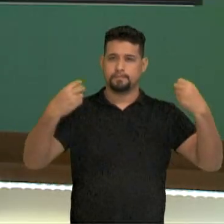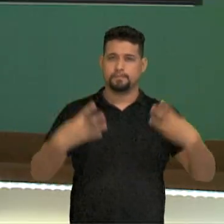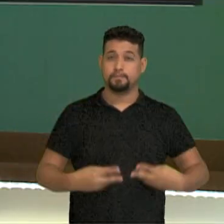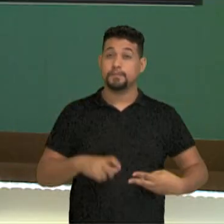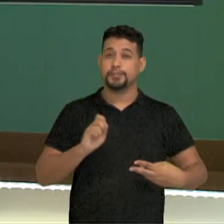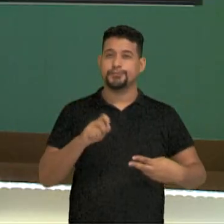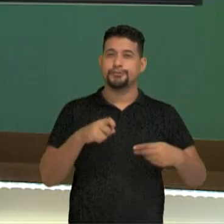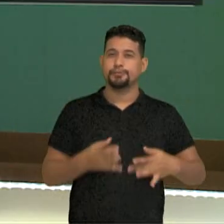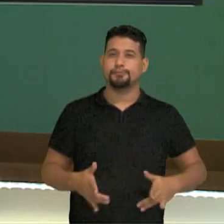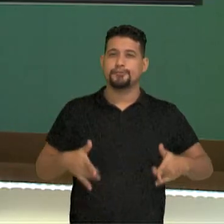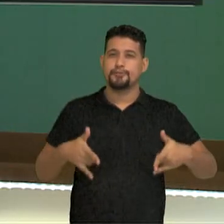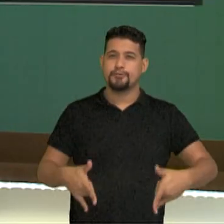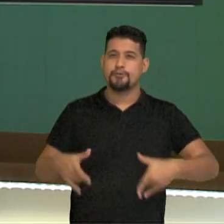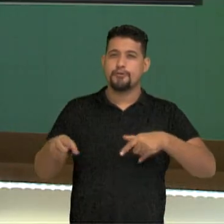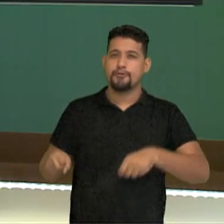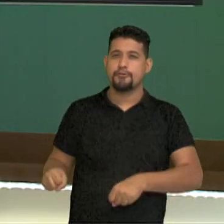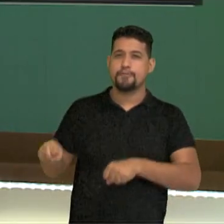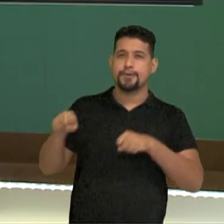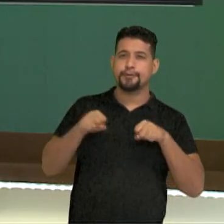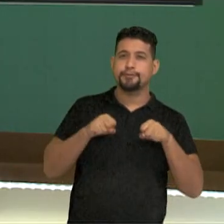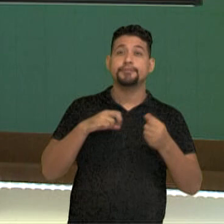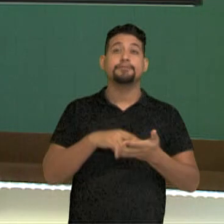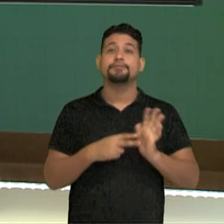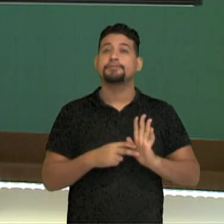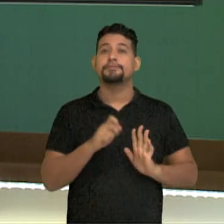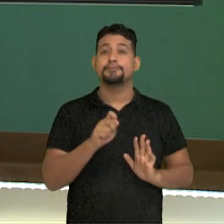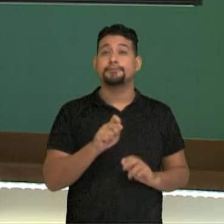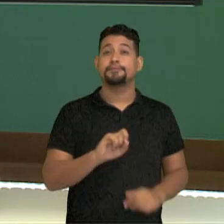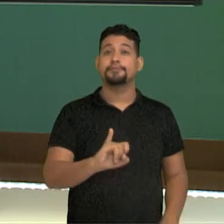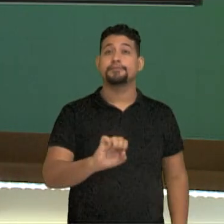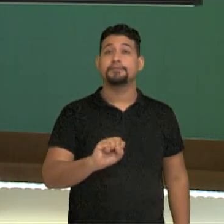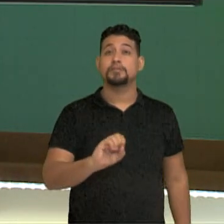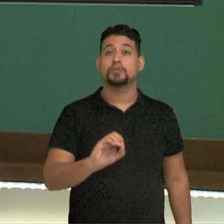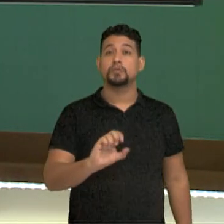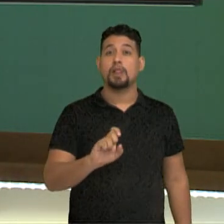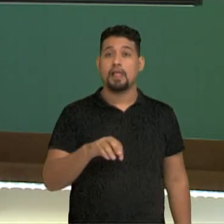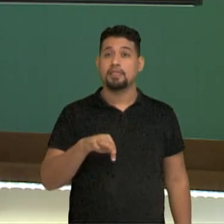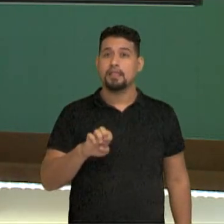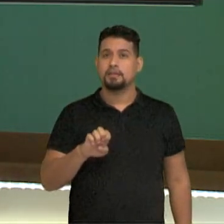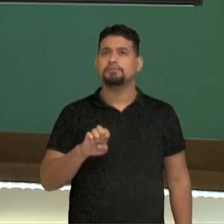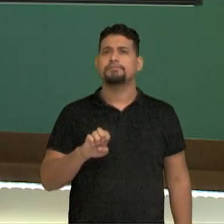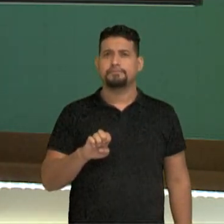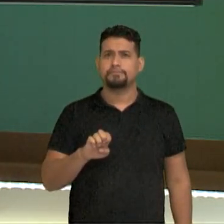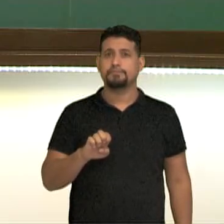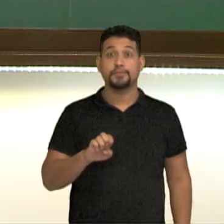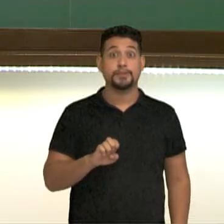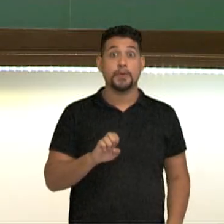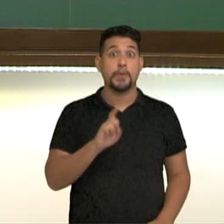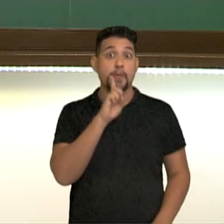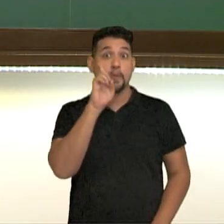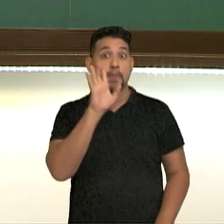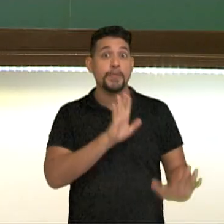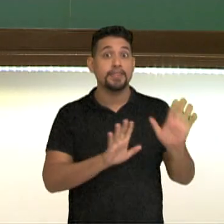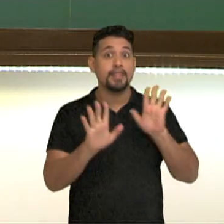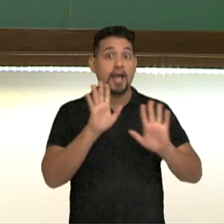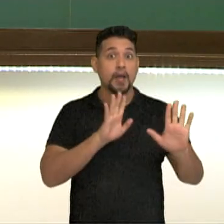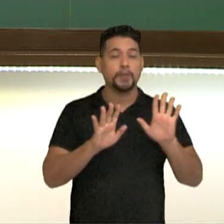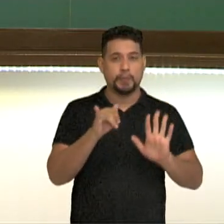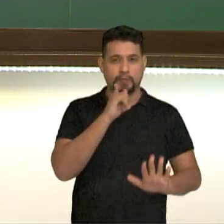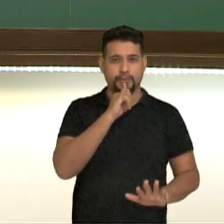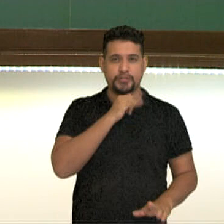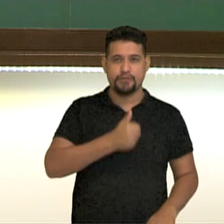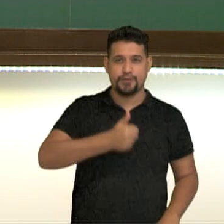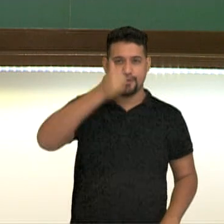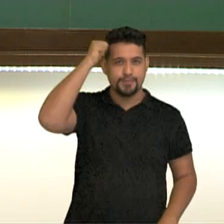cobertor. O cobertor, ele é um belo de um isolante térmico. Pessoal, cuidado, questão de